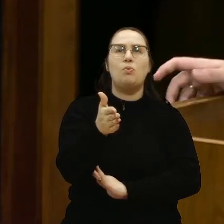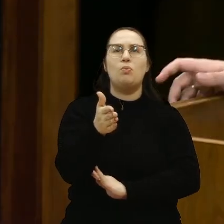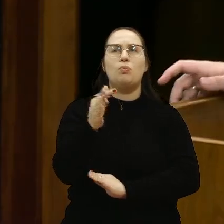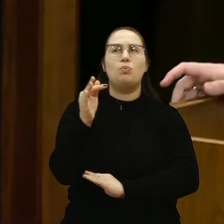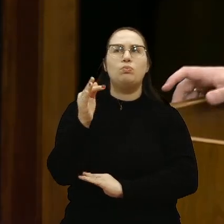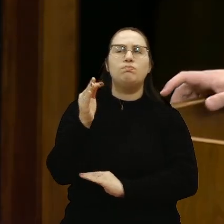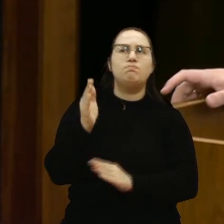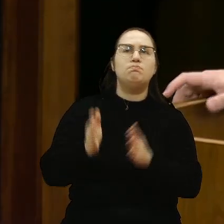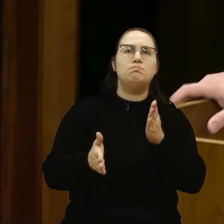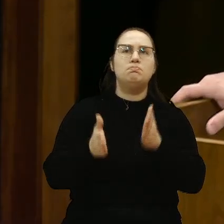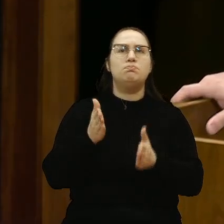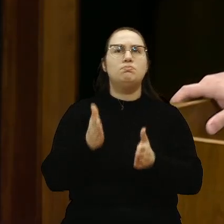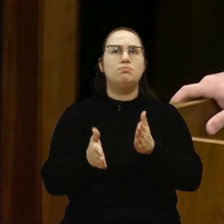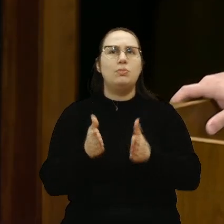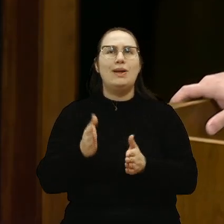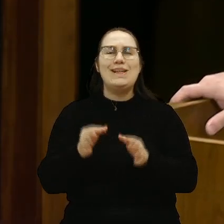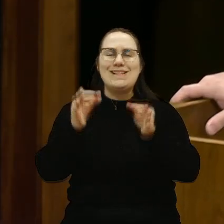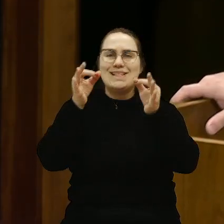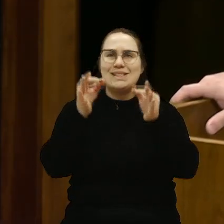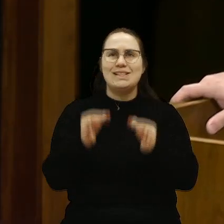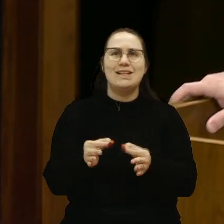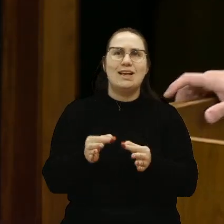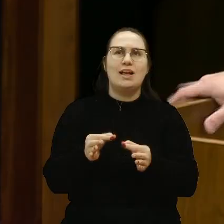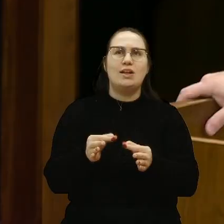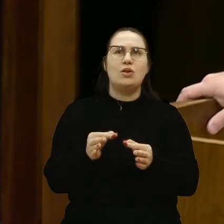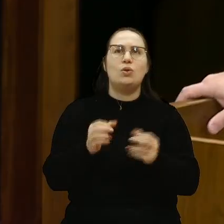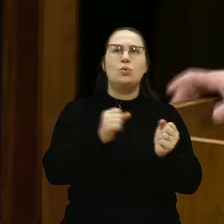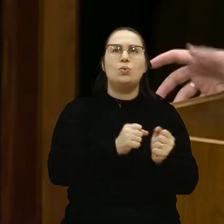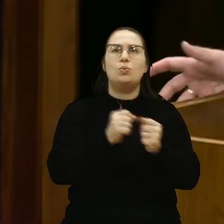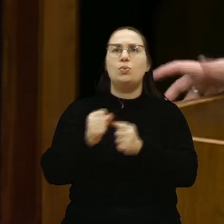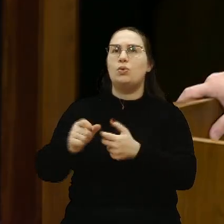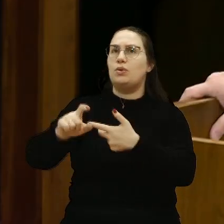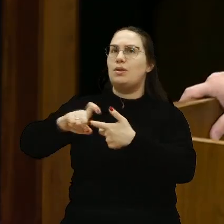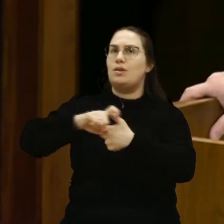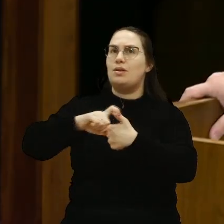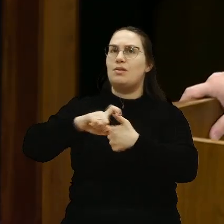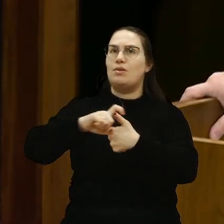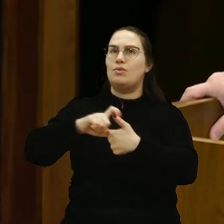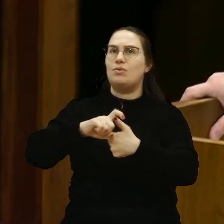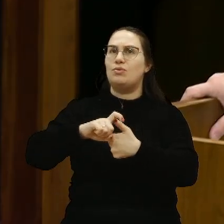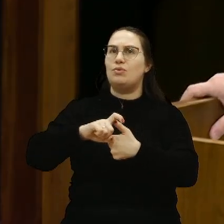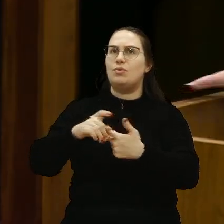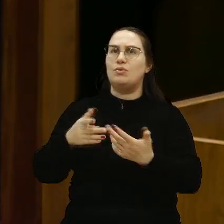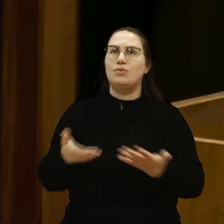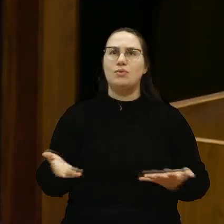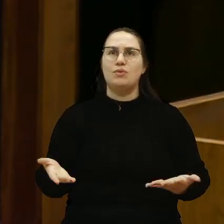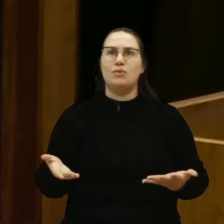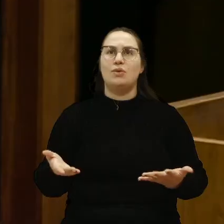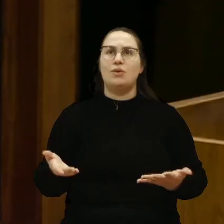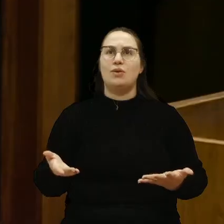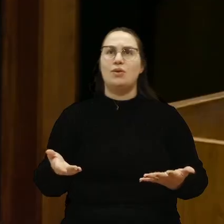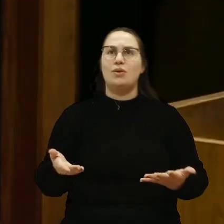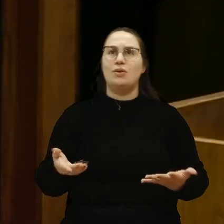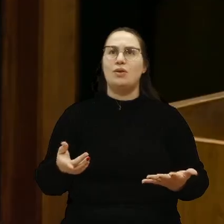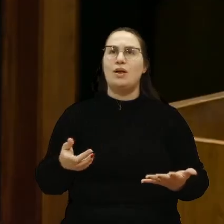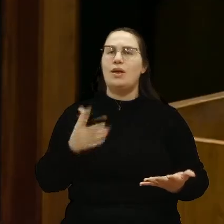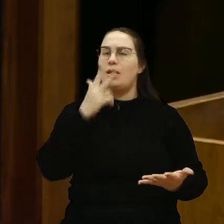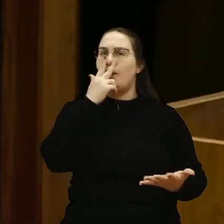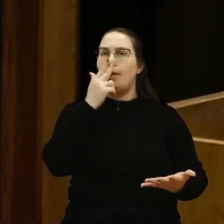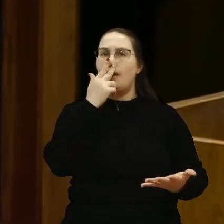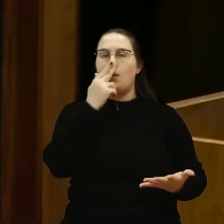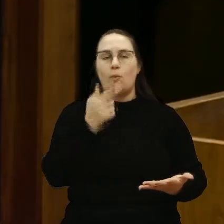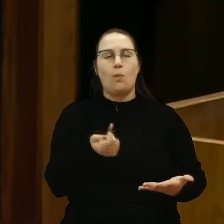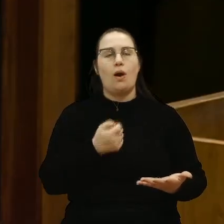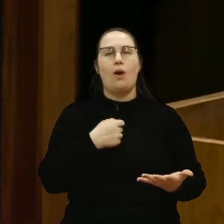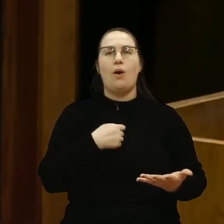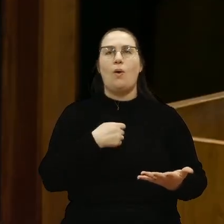previsão exclusiva do Poder Executivo, que essa é a arguição. É a mesma situação que nós